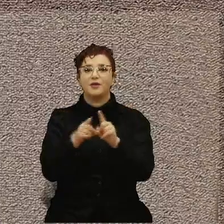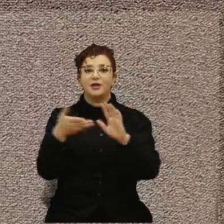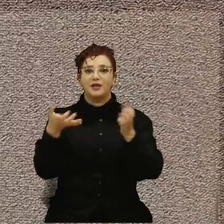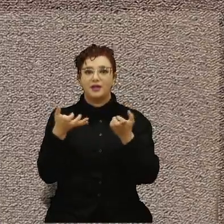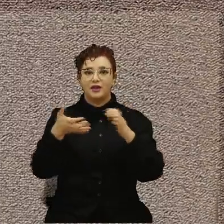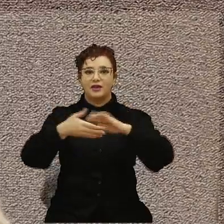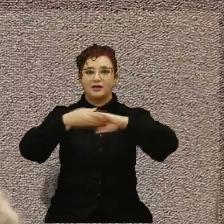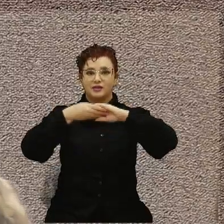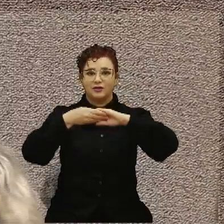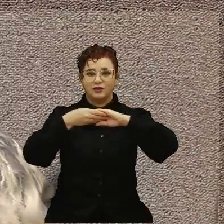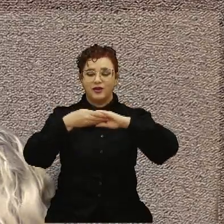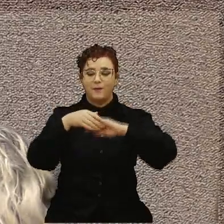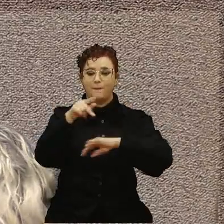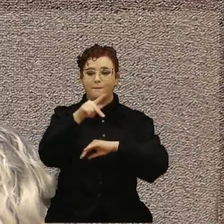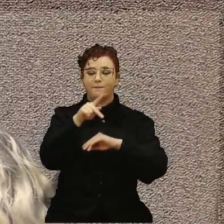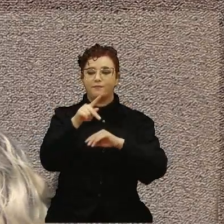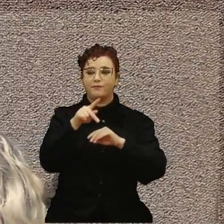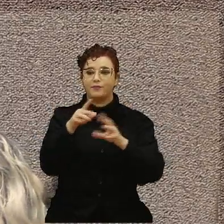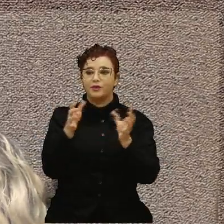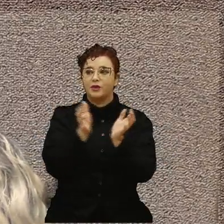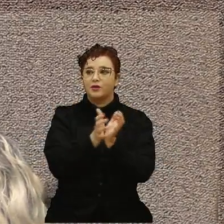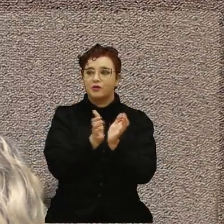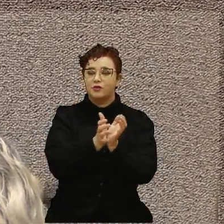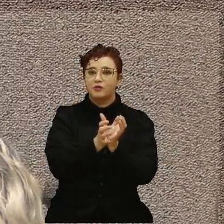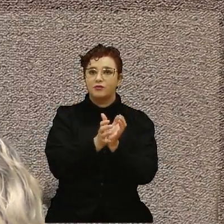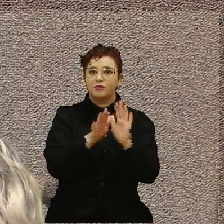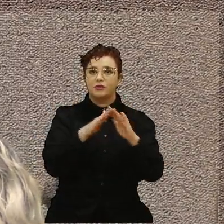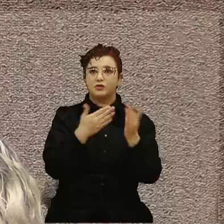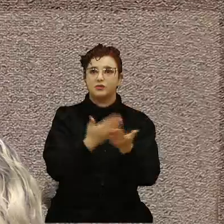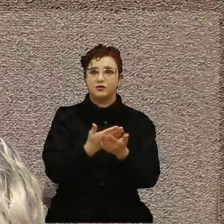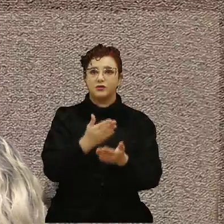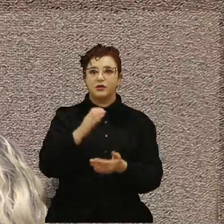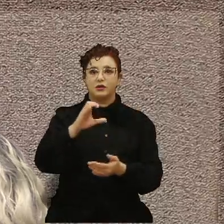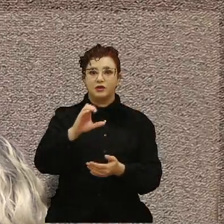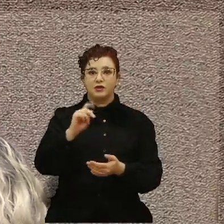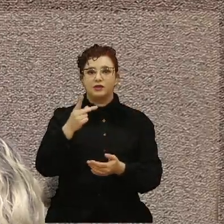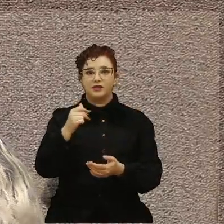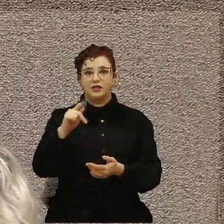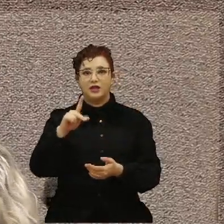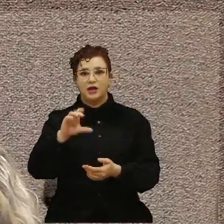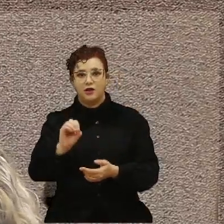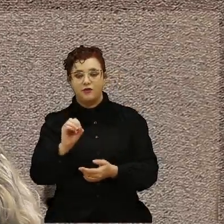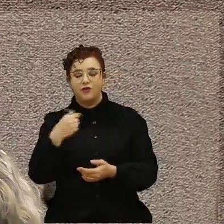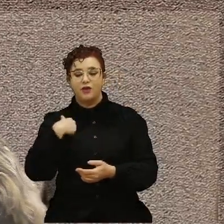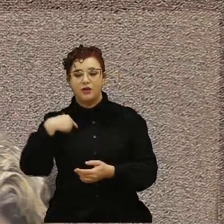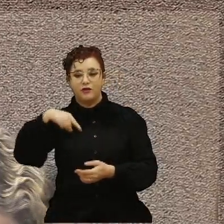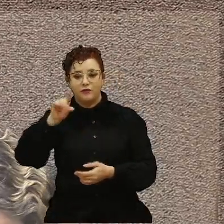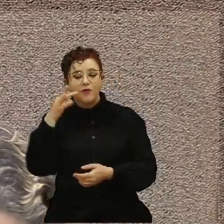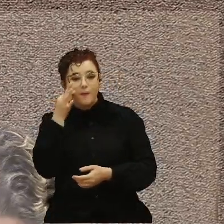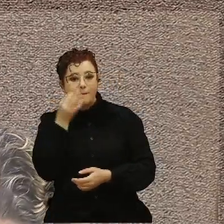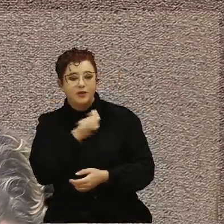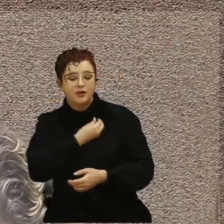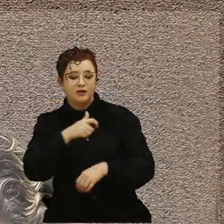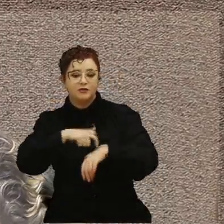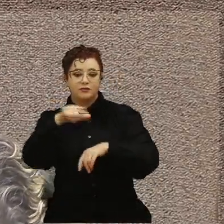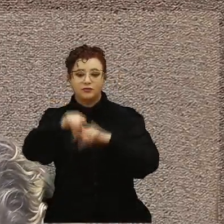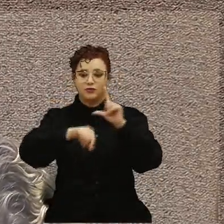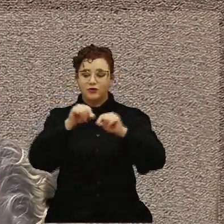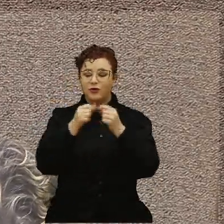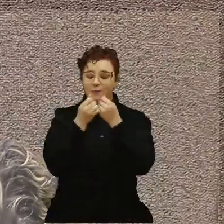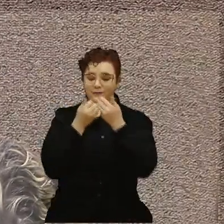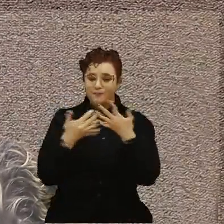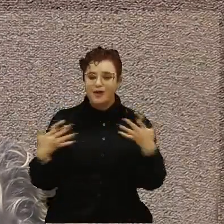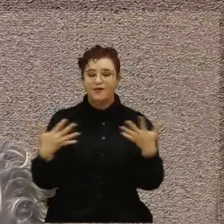saudar o pessoal ali do Colégio Padre João Schiavo, né, que eu tive lá presente na escolha, foi maravilhoso.